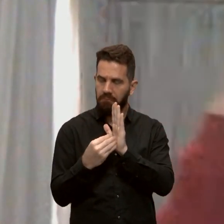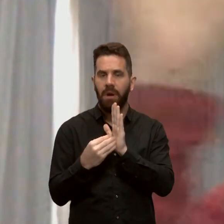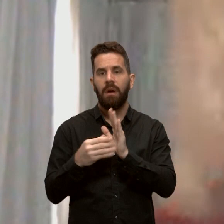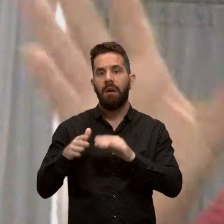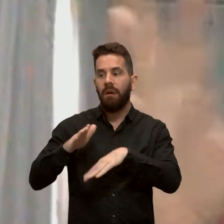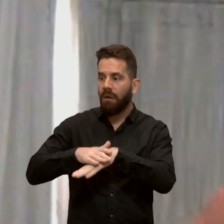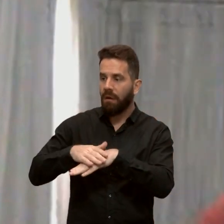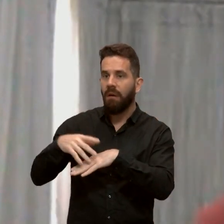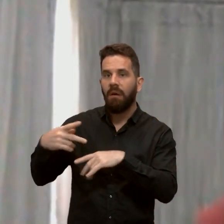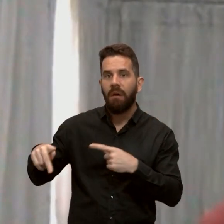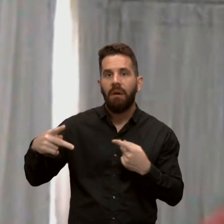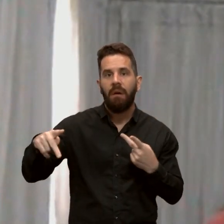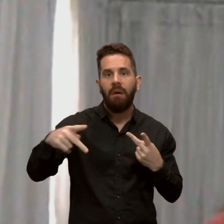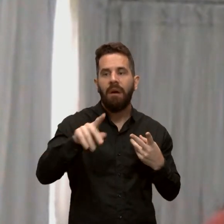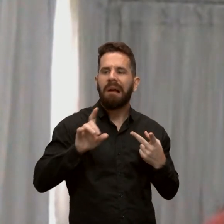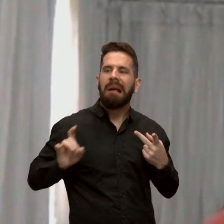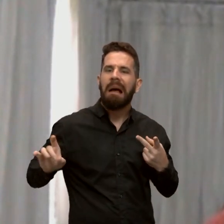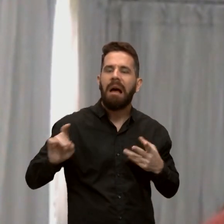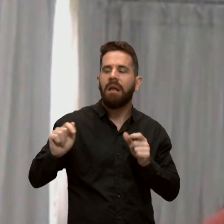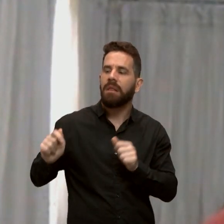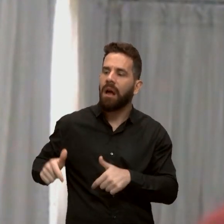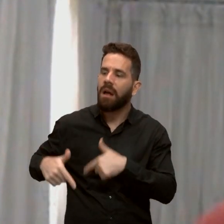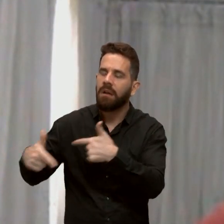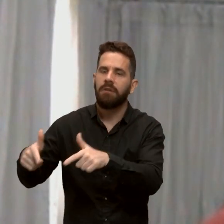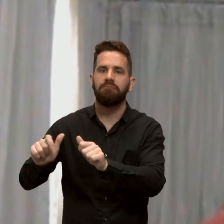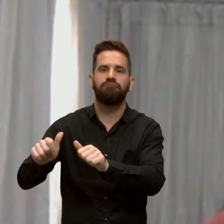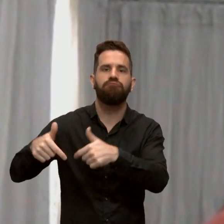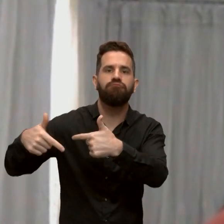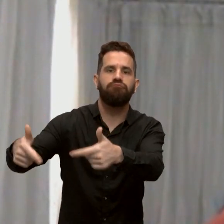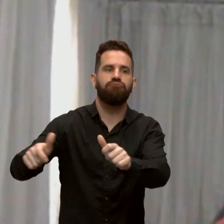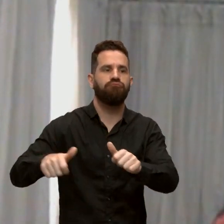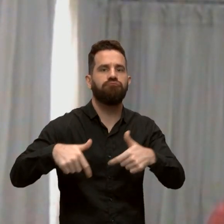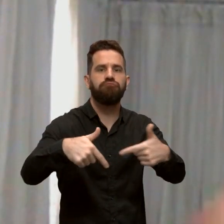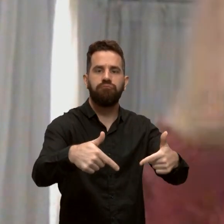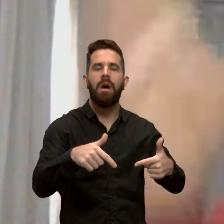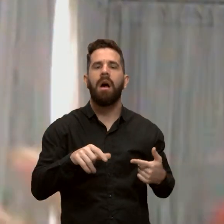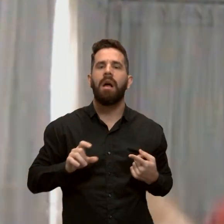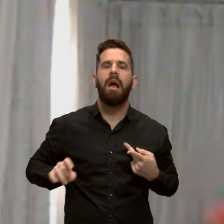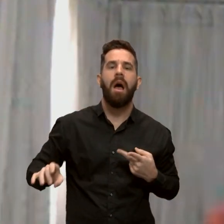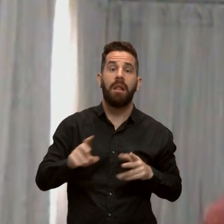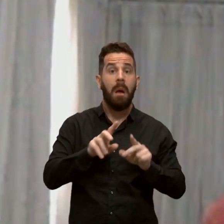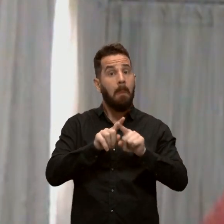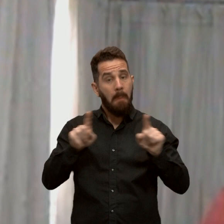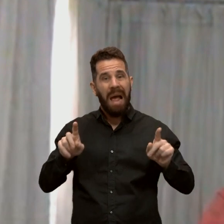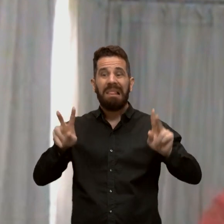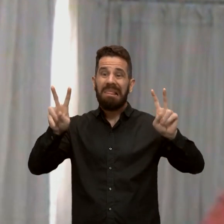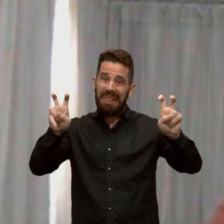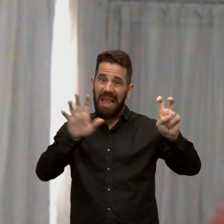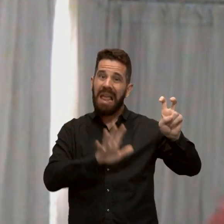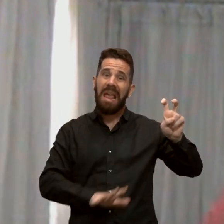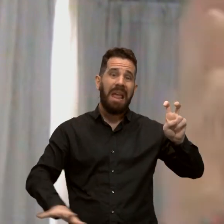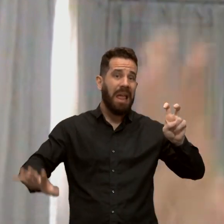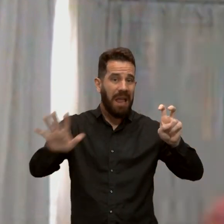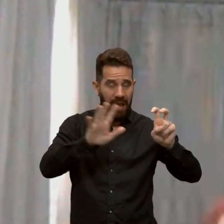do seu quadrado, né? Um campo de direitos humanos, que se você entrar na UEG tem, no IF tem, na